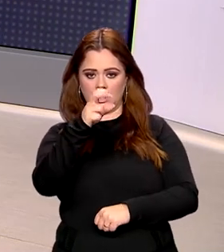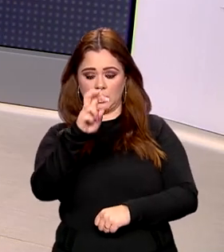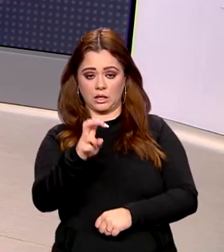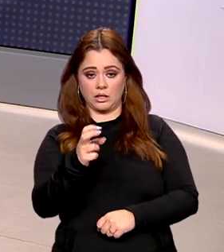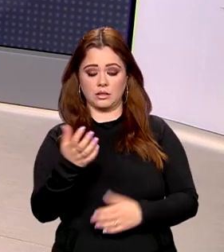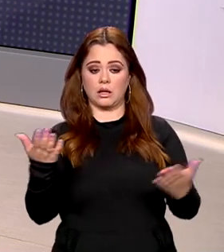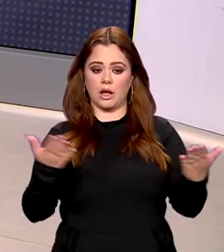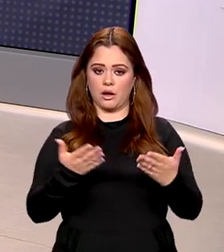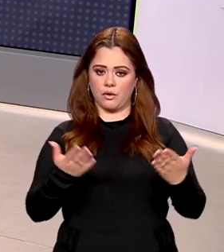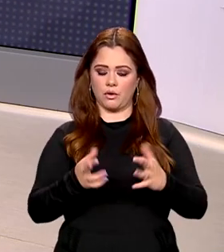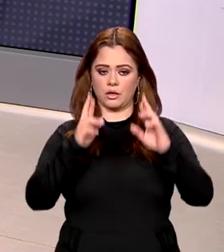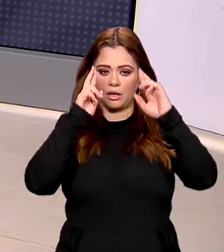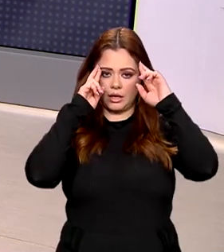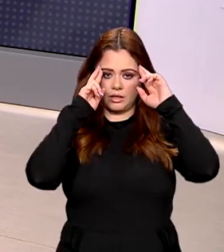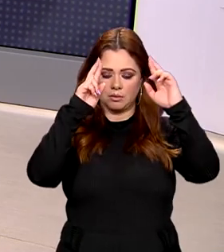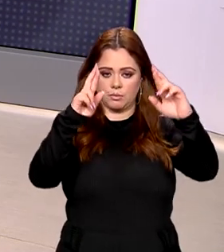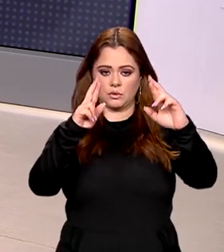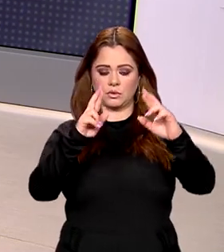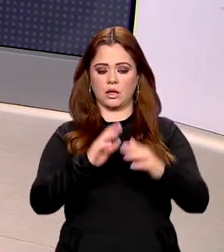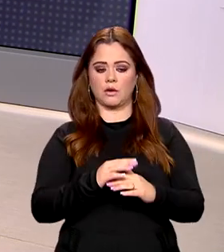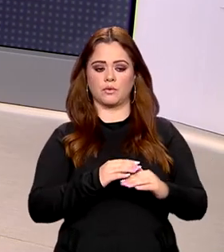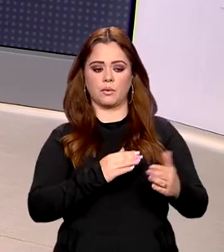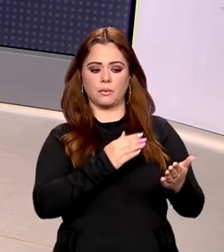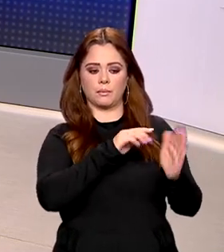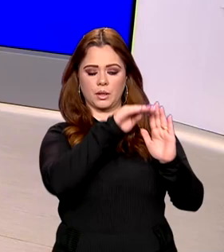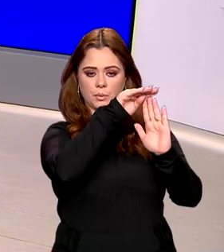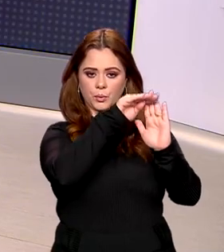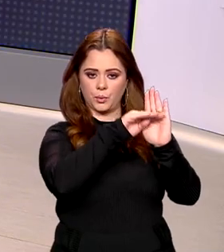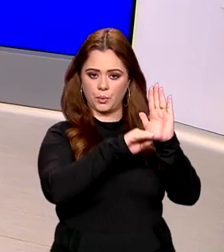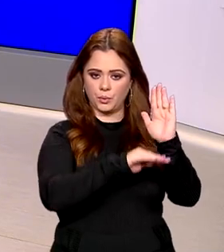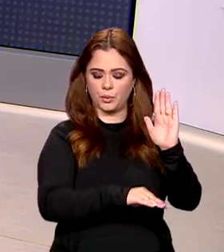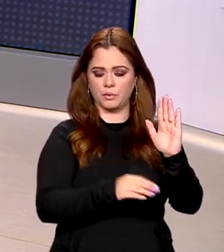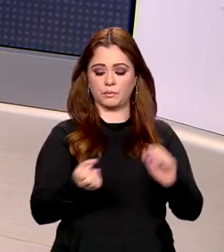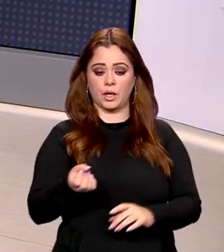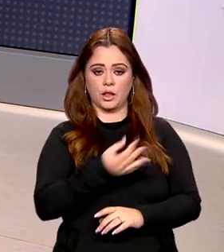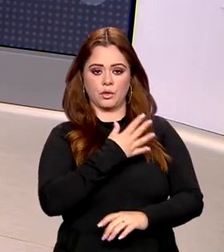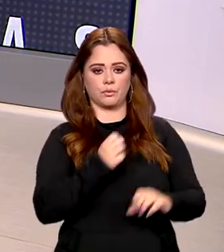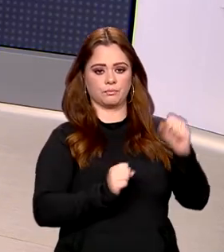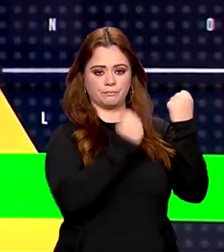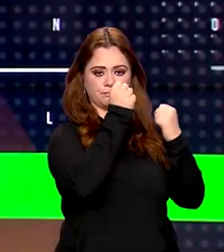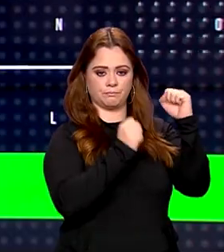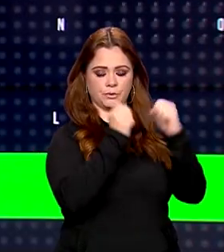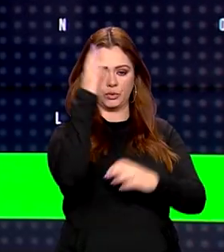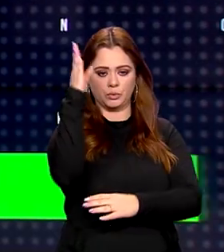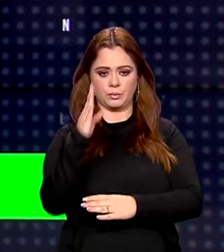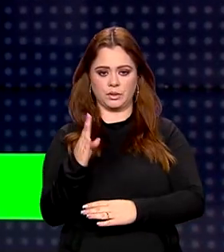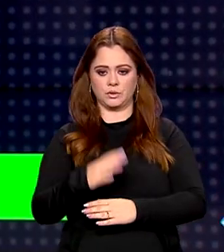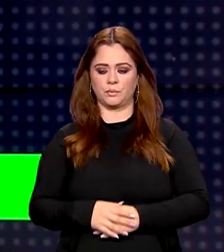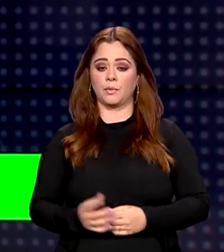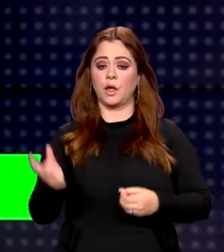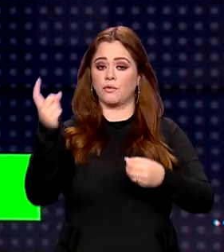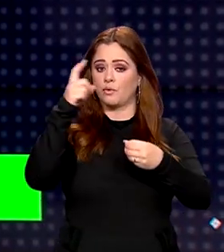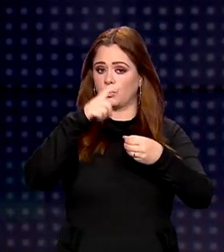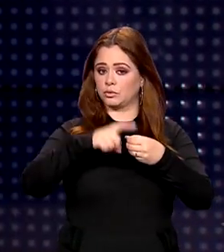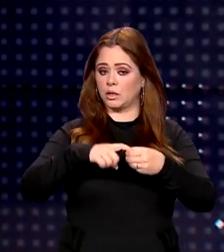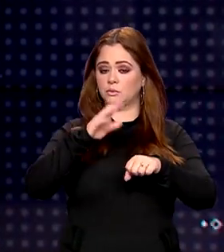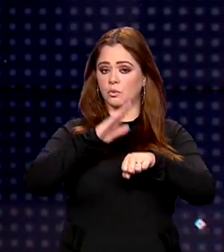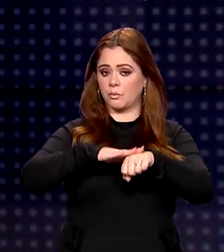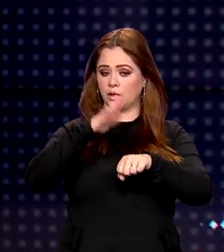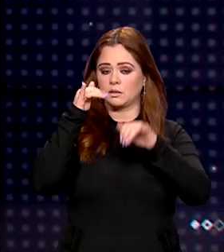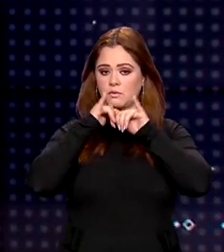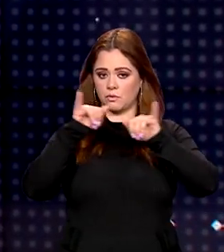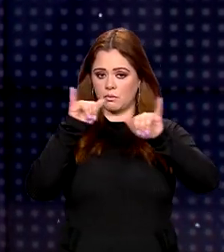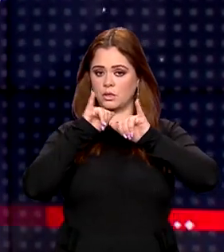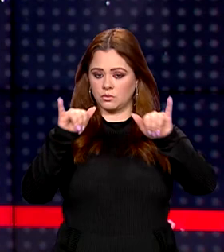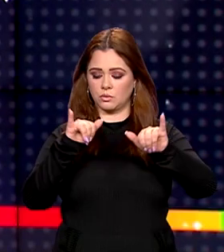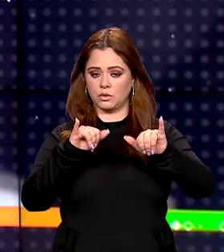será responsável pela elaboração da nova política industrial brasileira. Voltamos a qualquer momento com